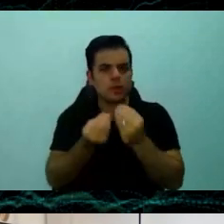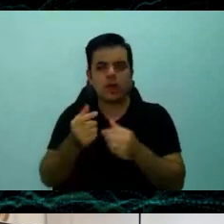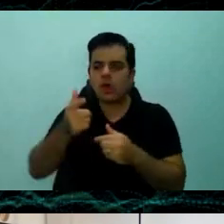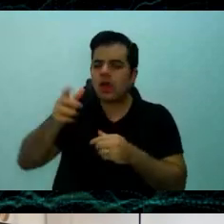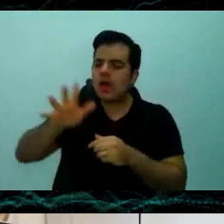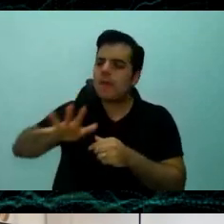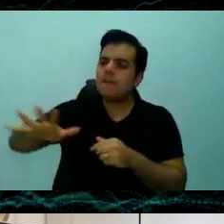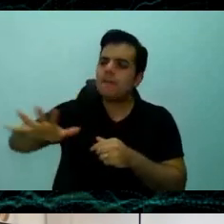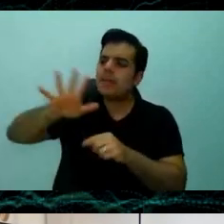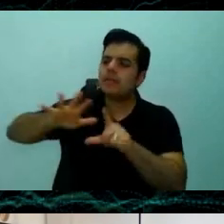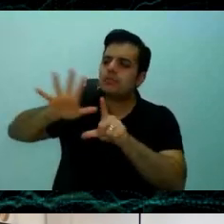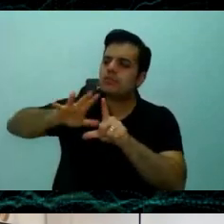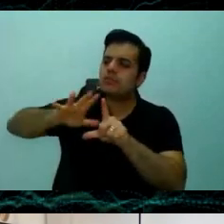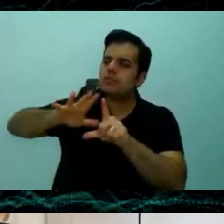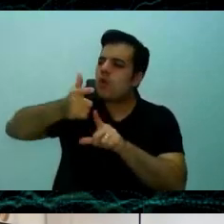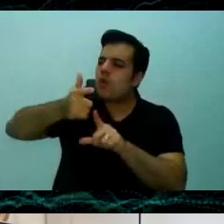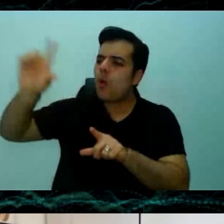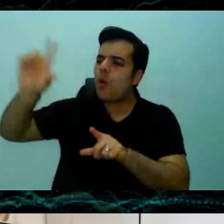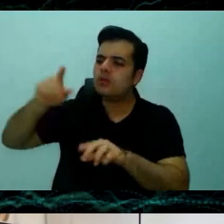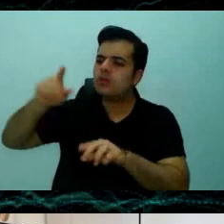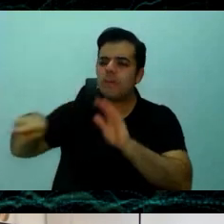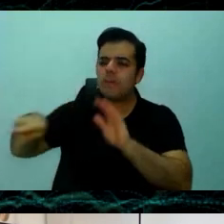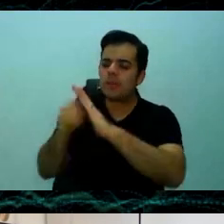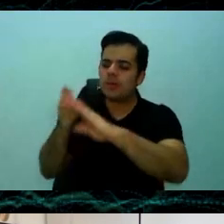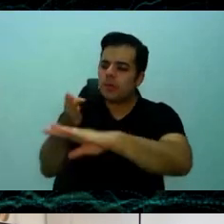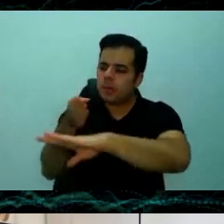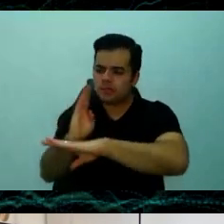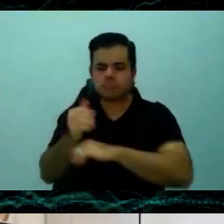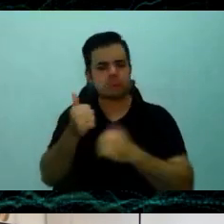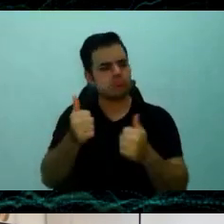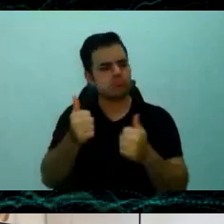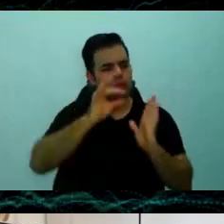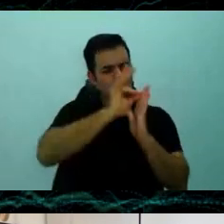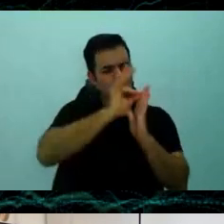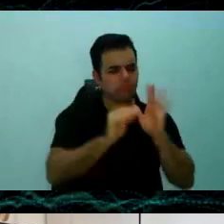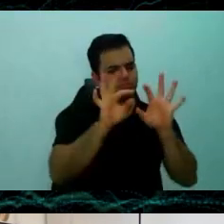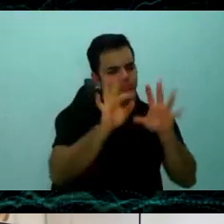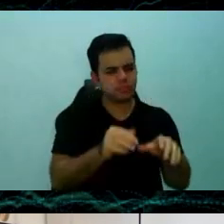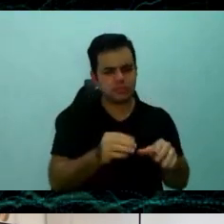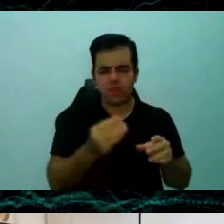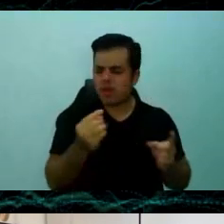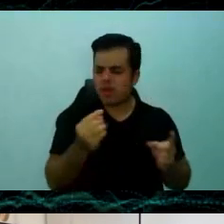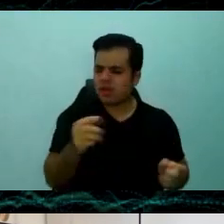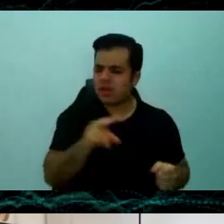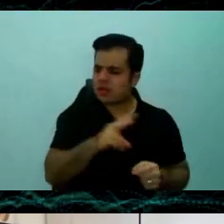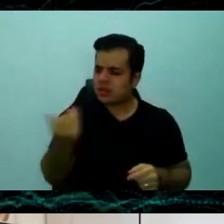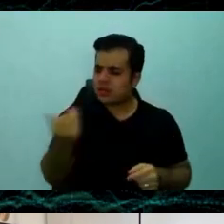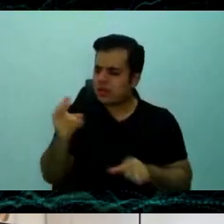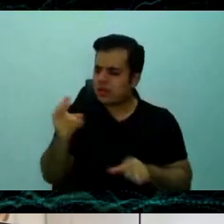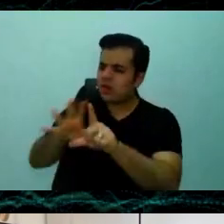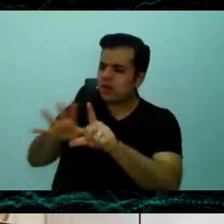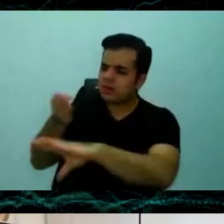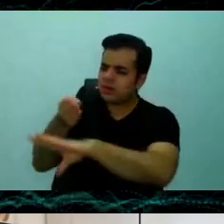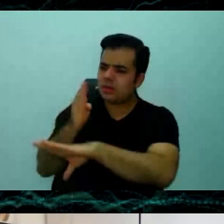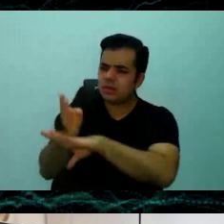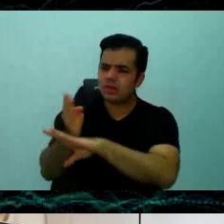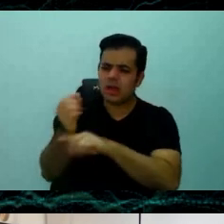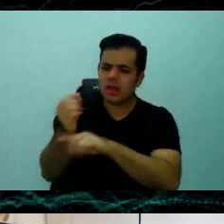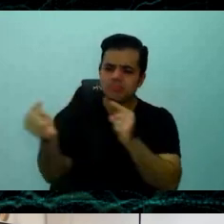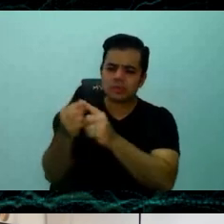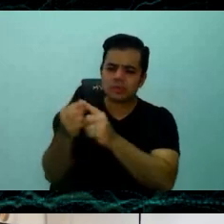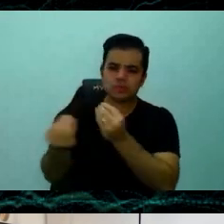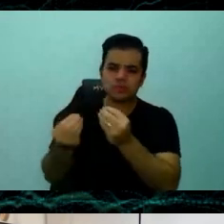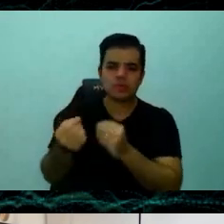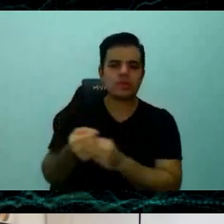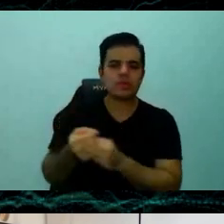ambiente? Se fosse um ambiente de homologação, beleza, eu desenvolvi aqui. Como que eu vou aplicar isso em outro ambiente? Ah, beleza, eu vou fazer um